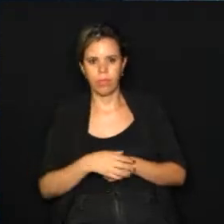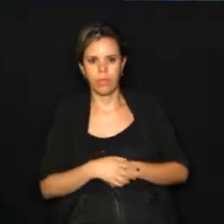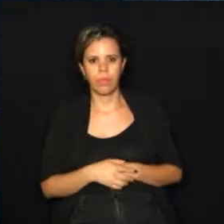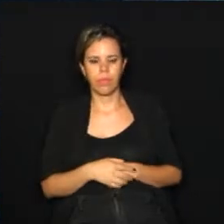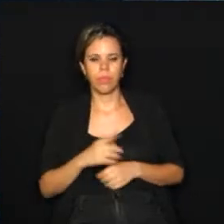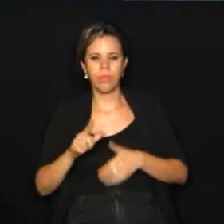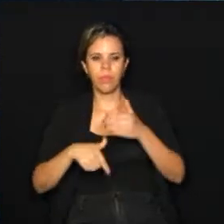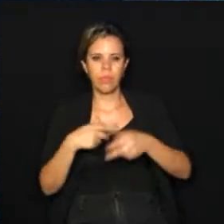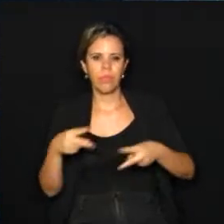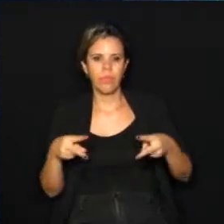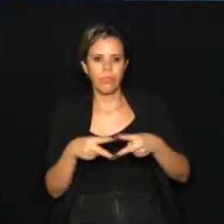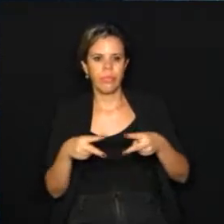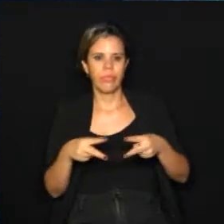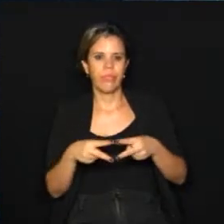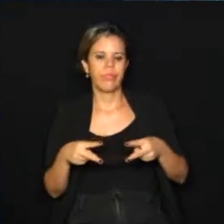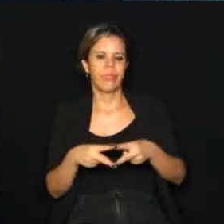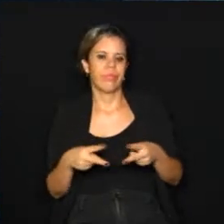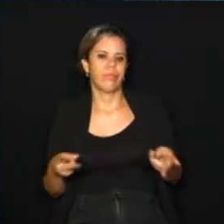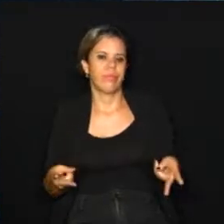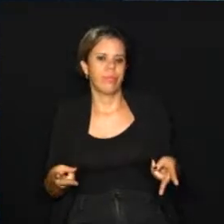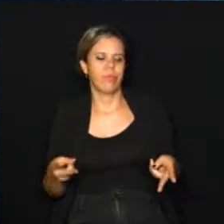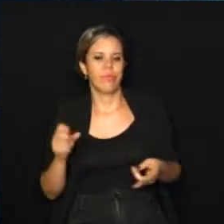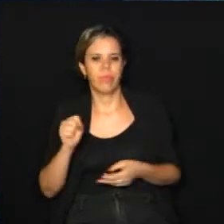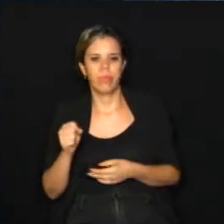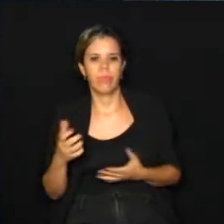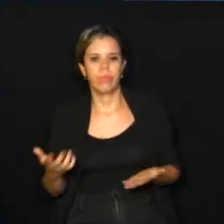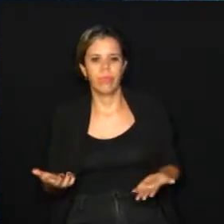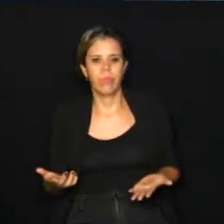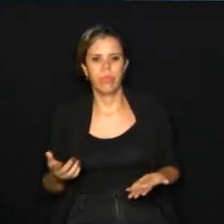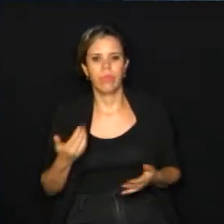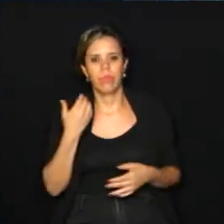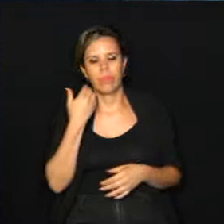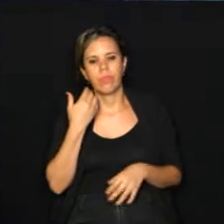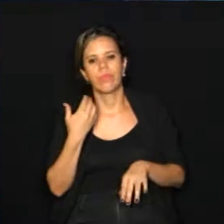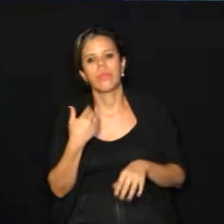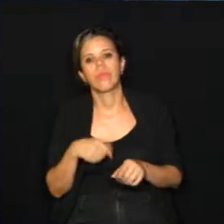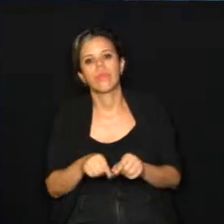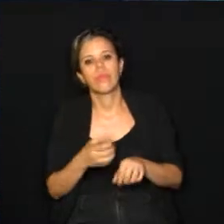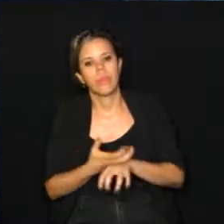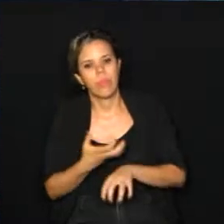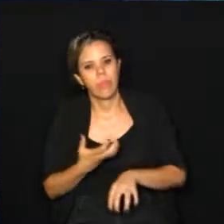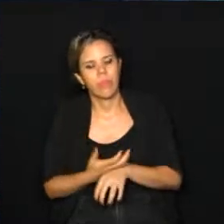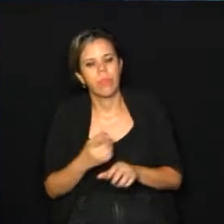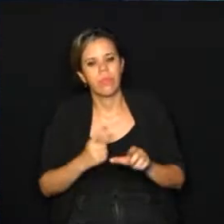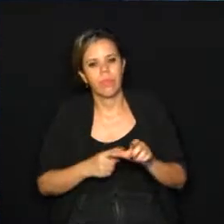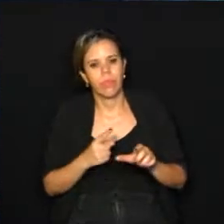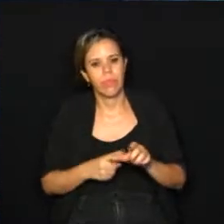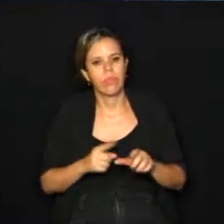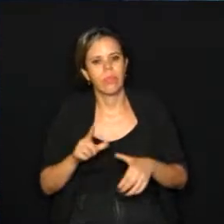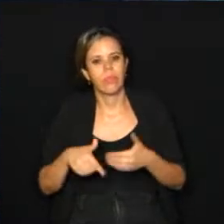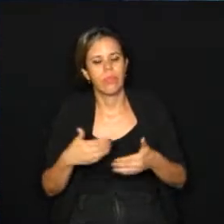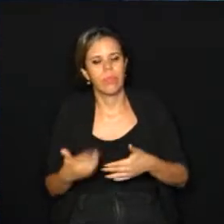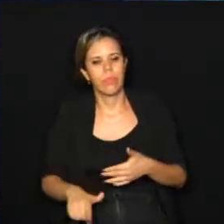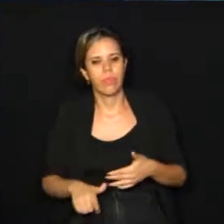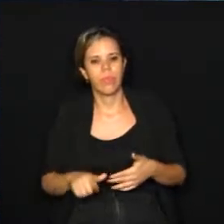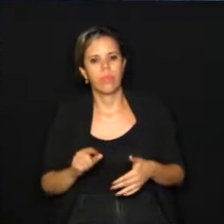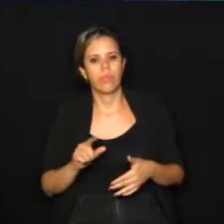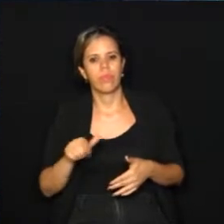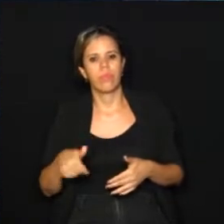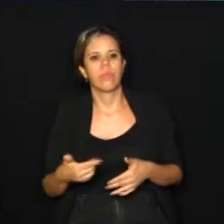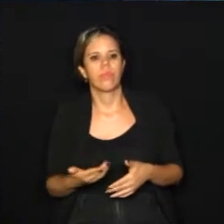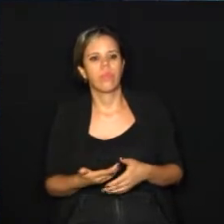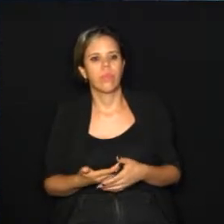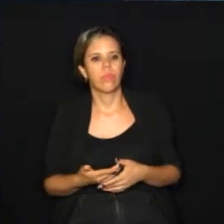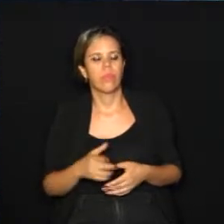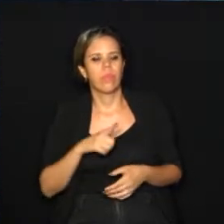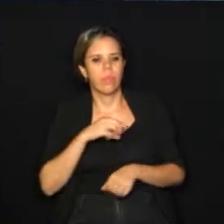Na sequência, cidades com menos de 100 óbitos: Paulínia, Nova Odessa, Cosmópolis, e da sequência aparece depois de Cosmópolis,